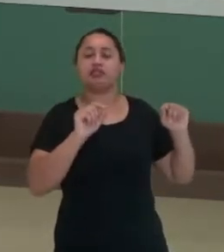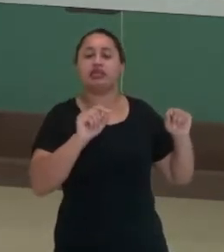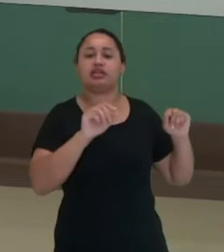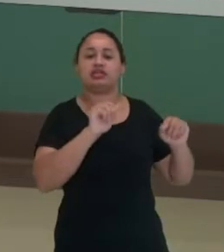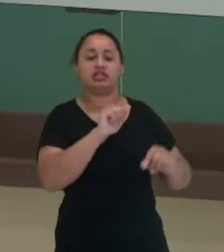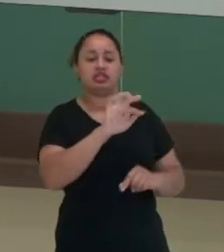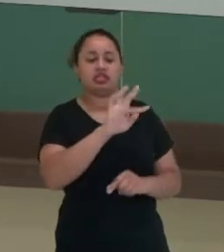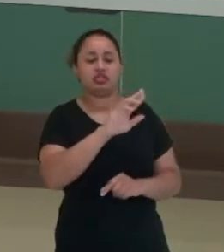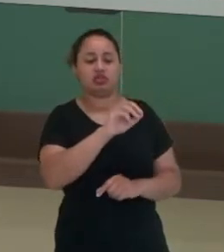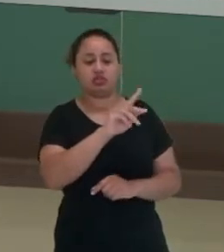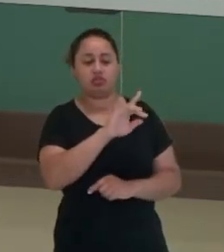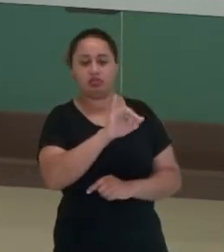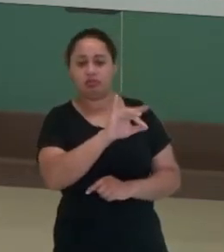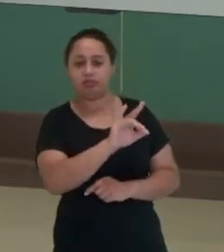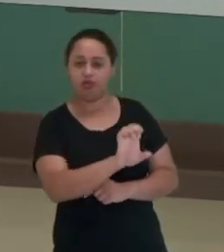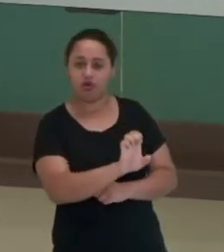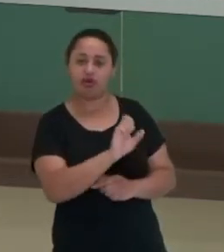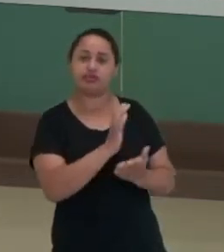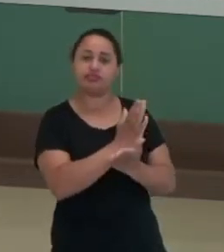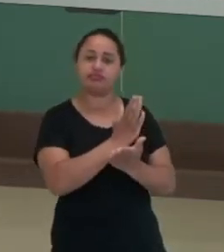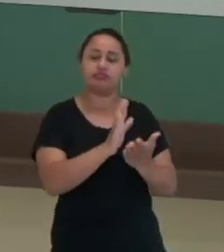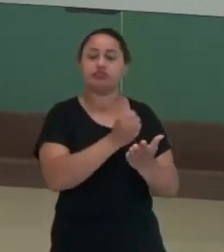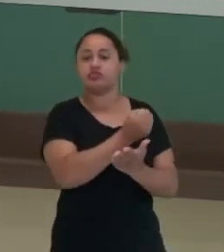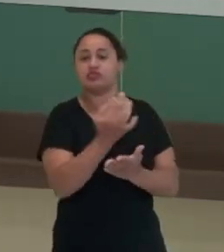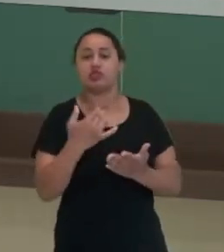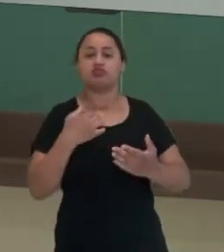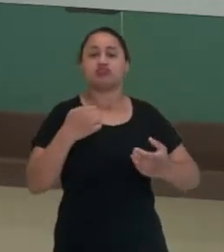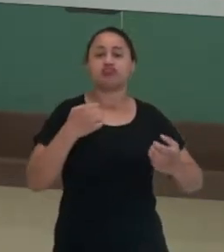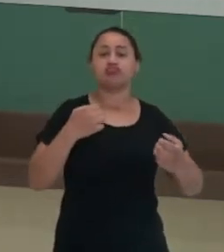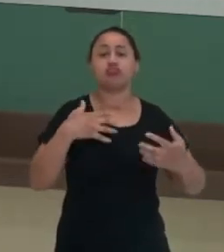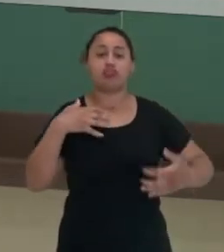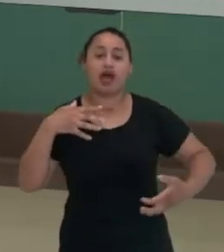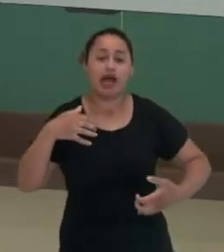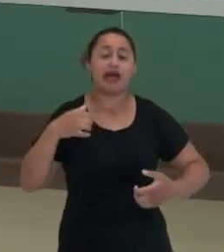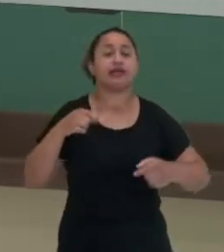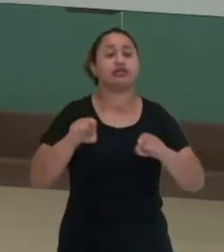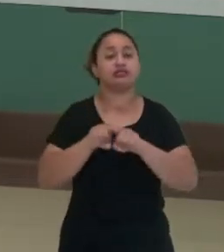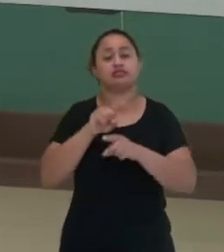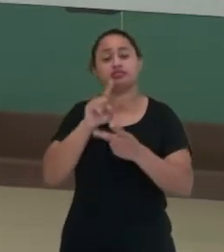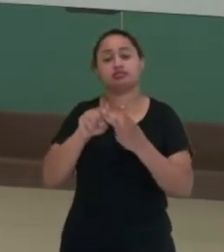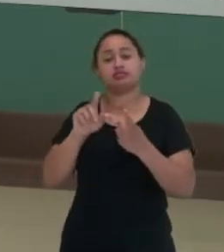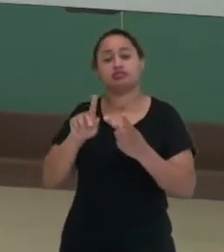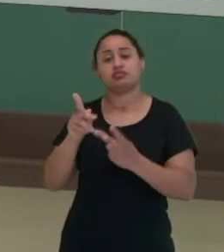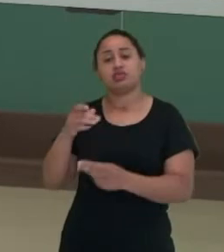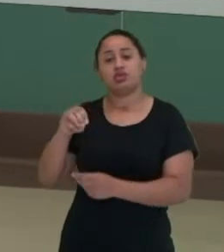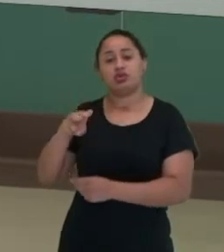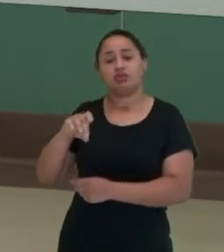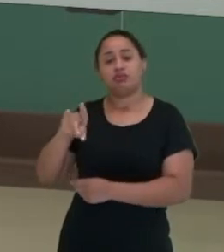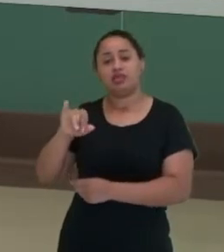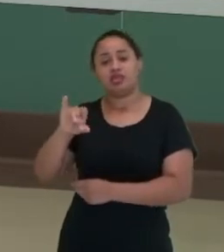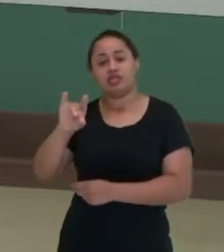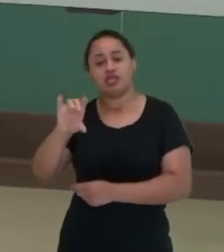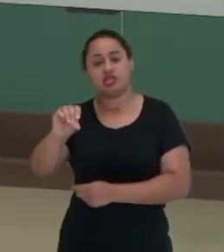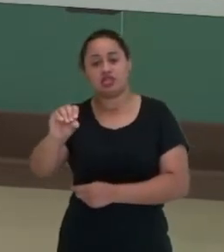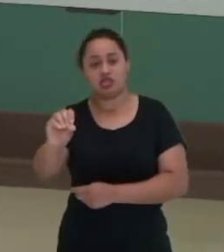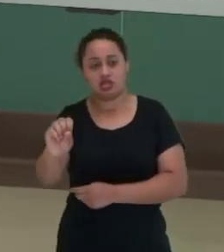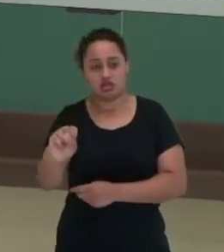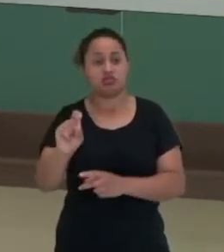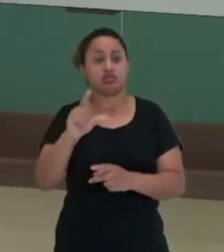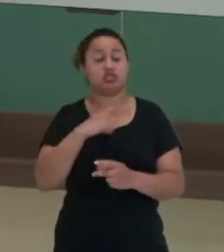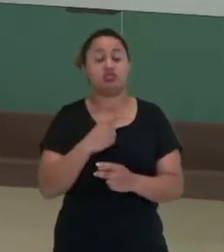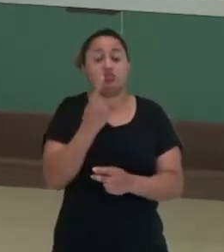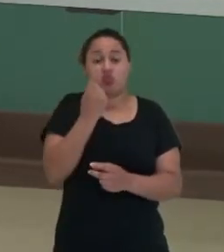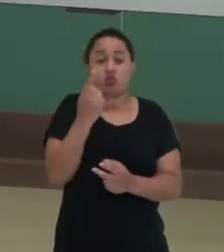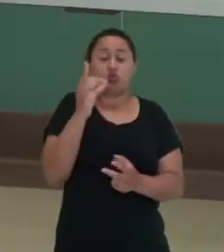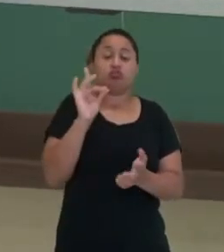antropóides, de modo geral, que se dividiram entre alguns macacos e hominídeos. Dentro desse grupo aqui nós temos um ancestral